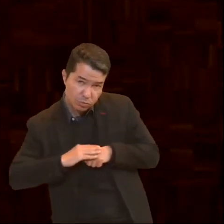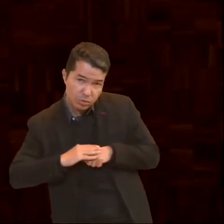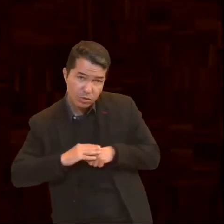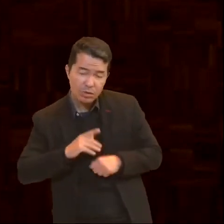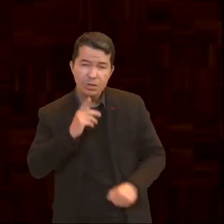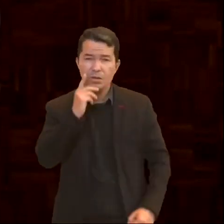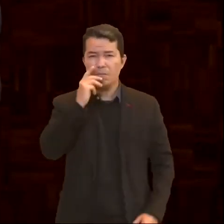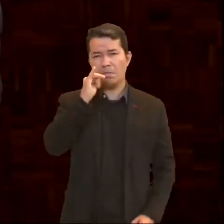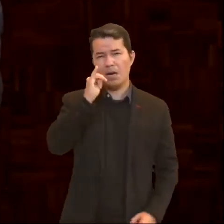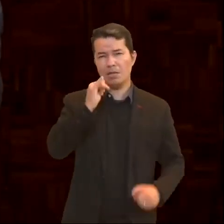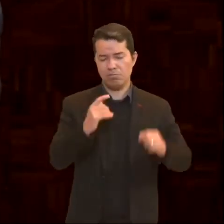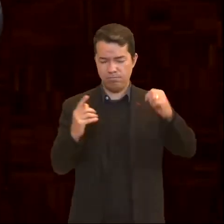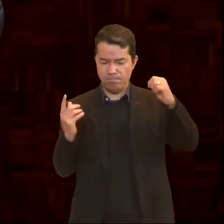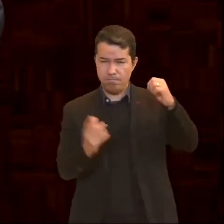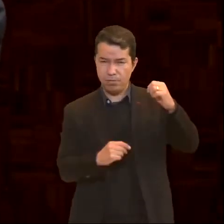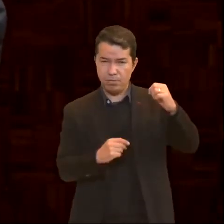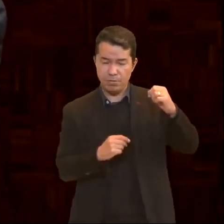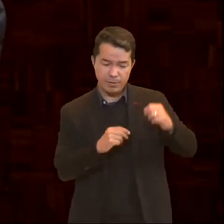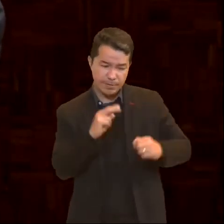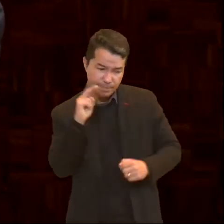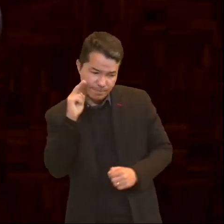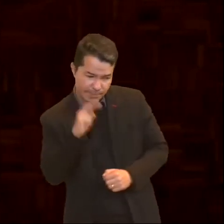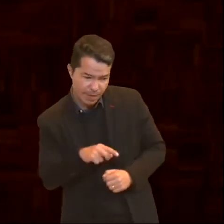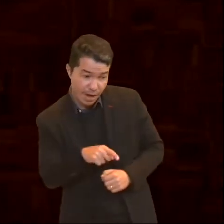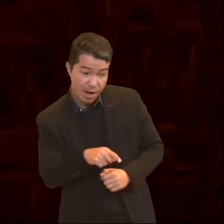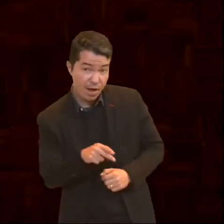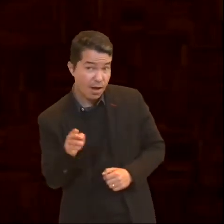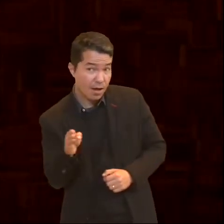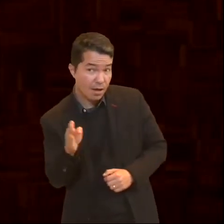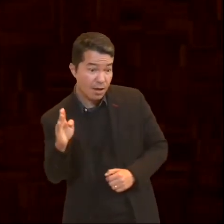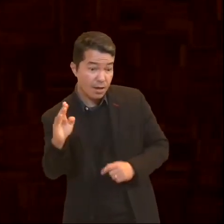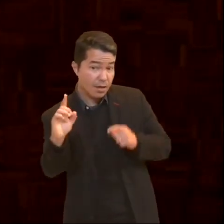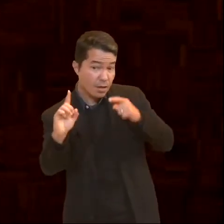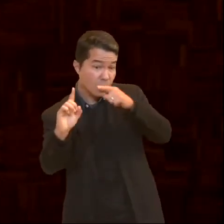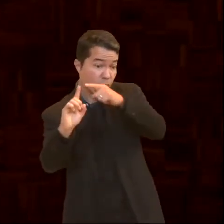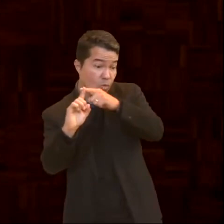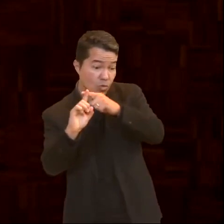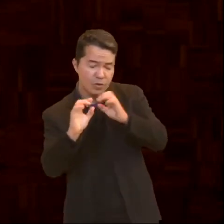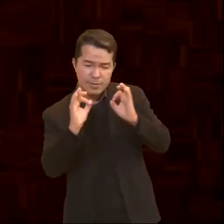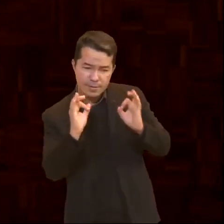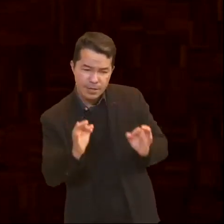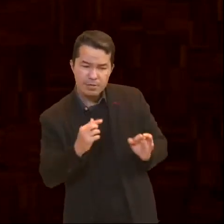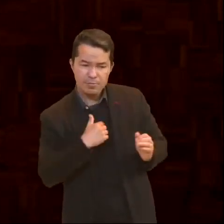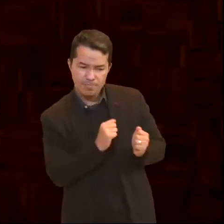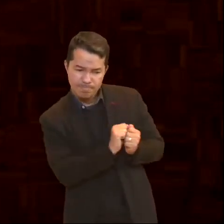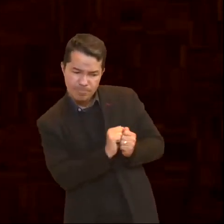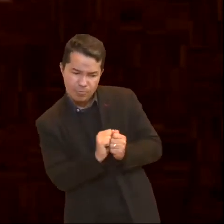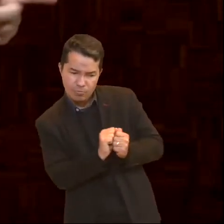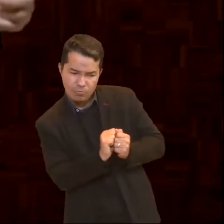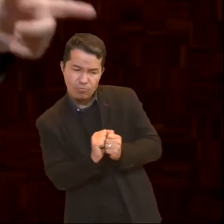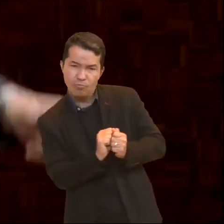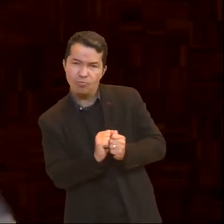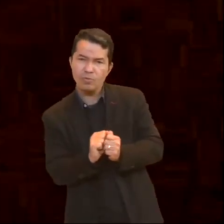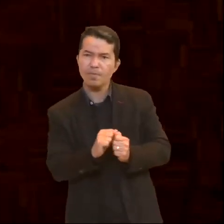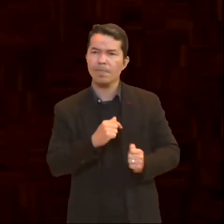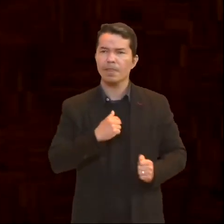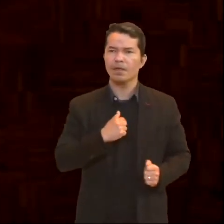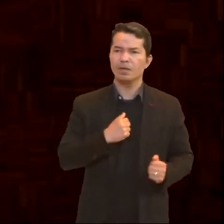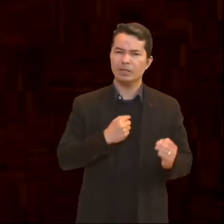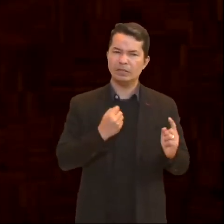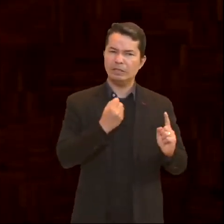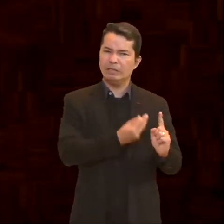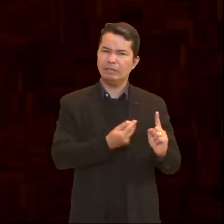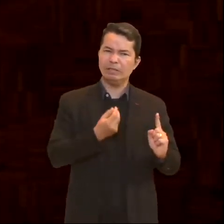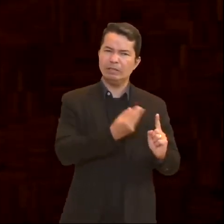o gesto na direção certa, diz, vou caminhar com você e vou investir tudo que eu tenho na tua